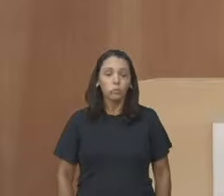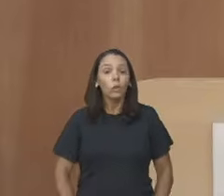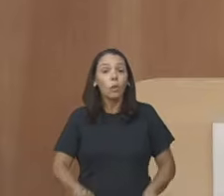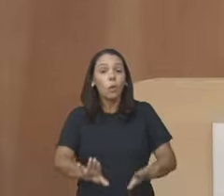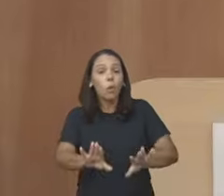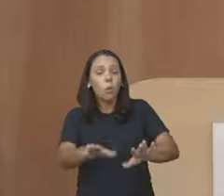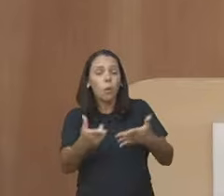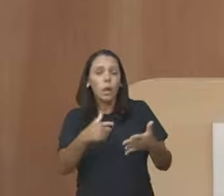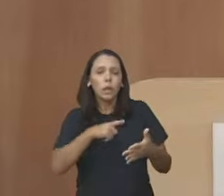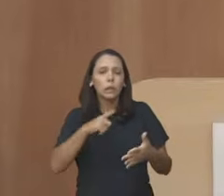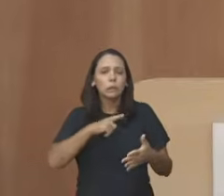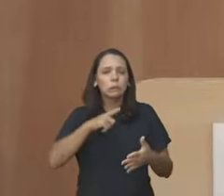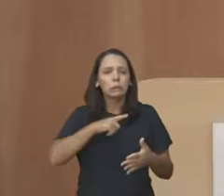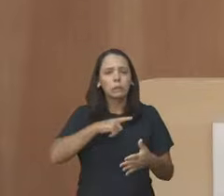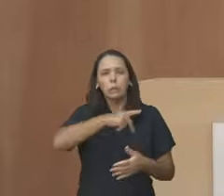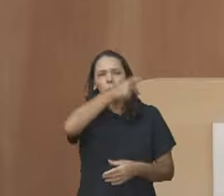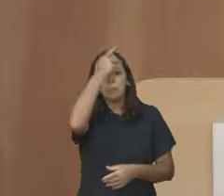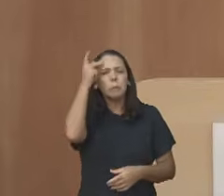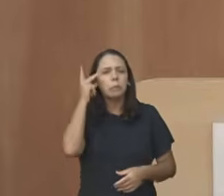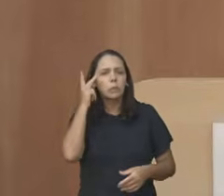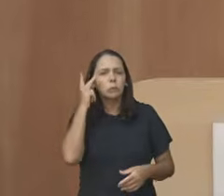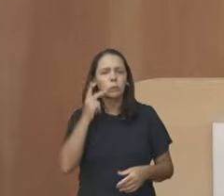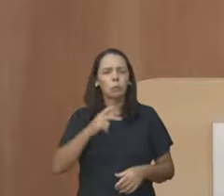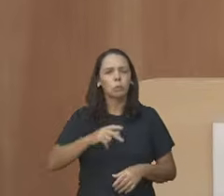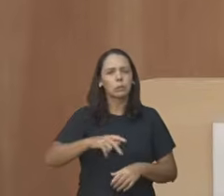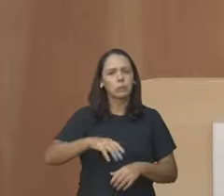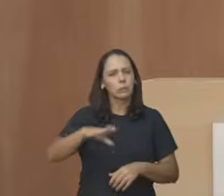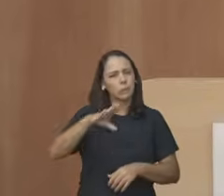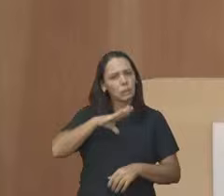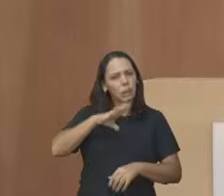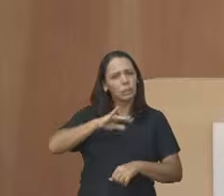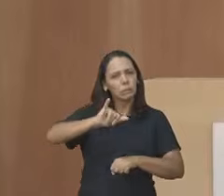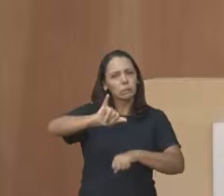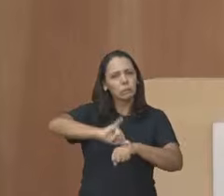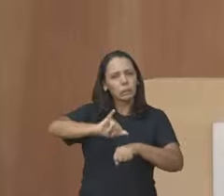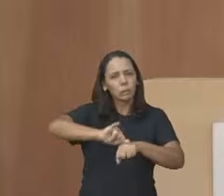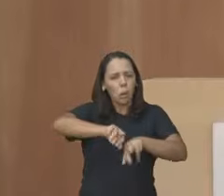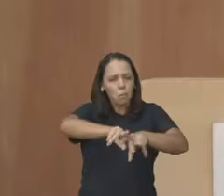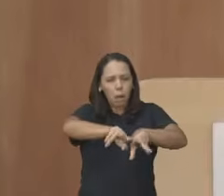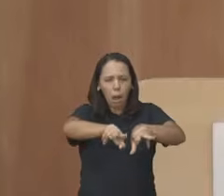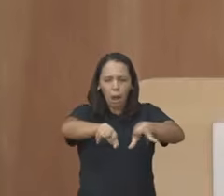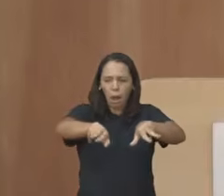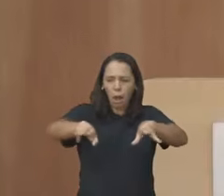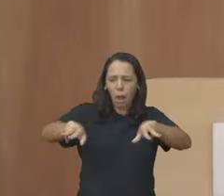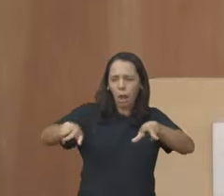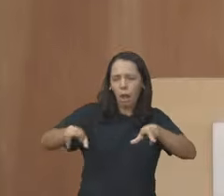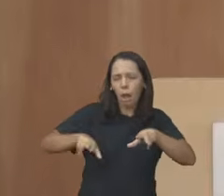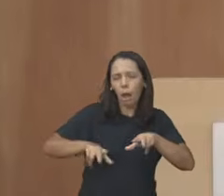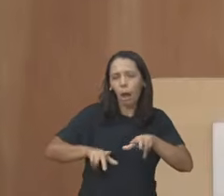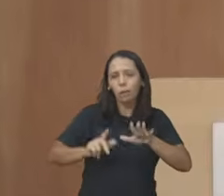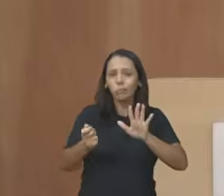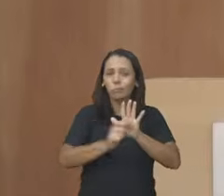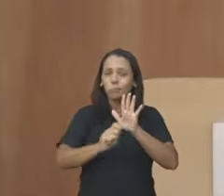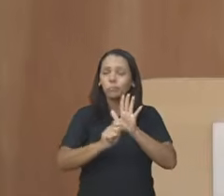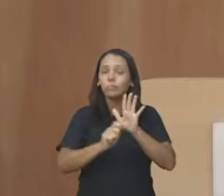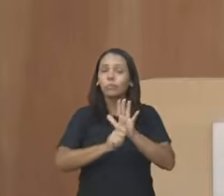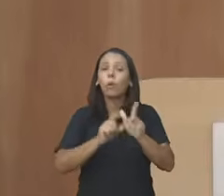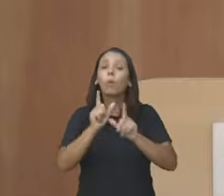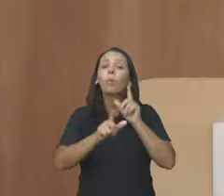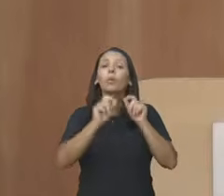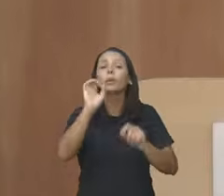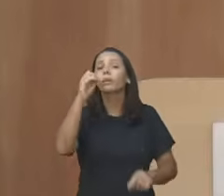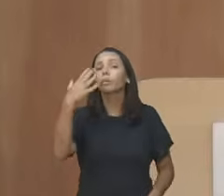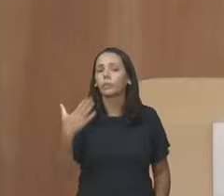dependência química em situação de rua no centro da cidade? Todo mundo sabe, todo mundo passa aqui pela Conde Frontin à noite, todo